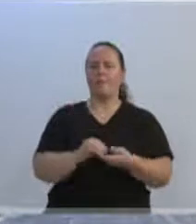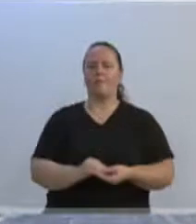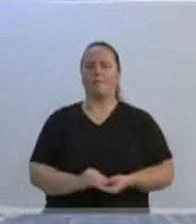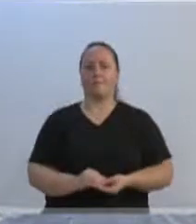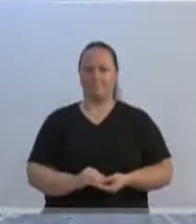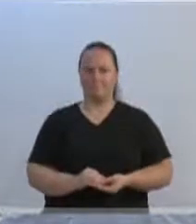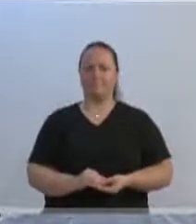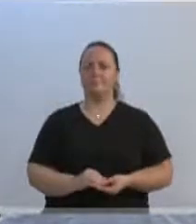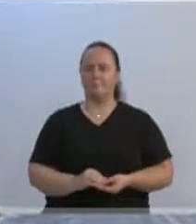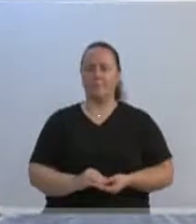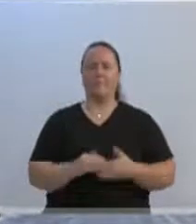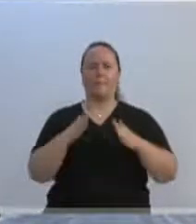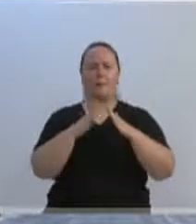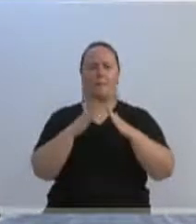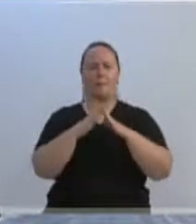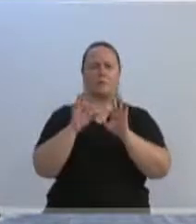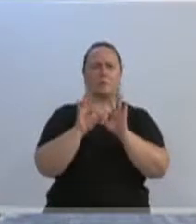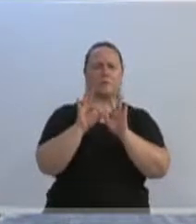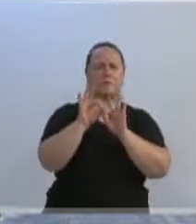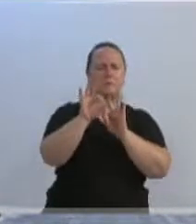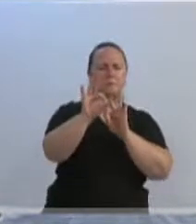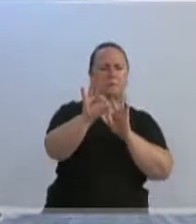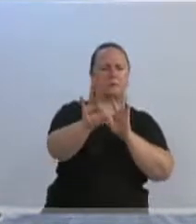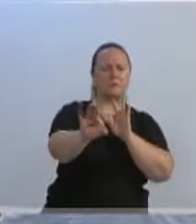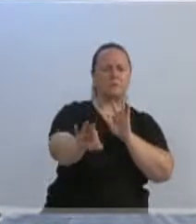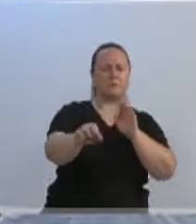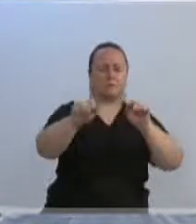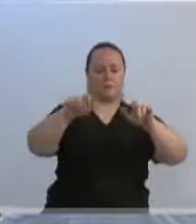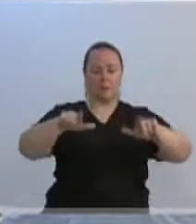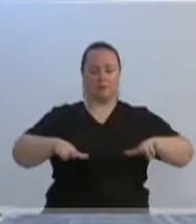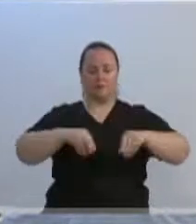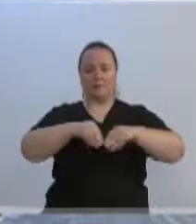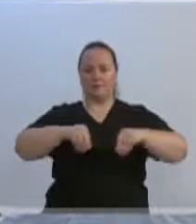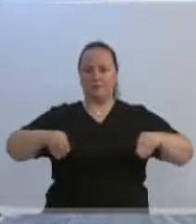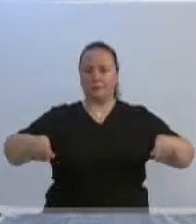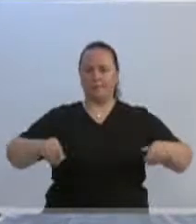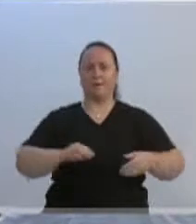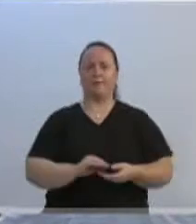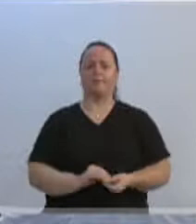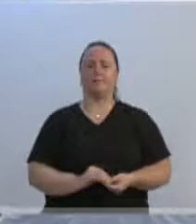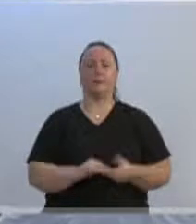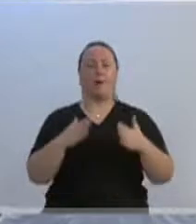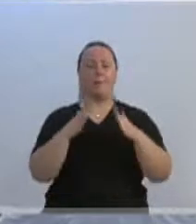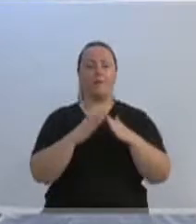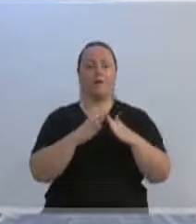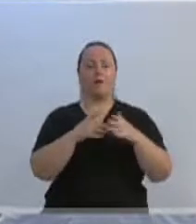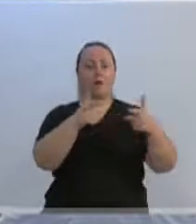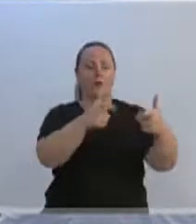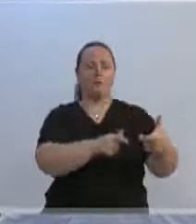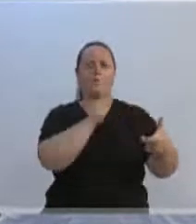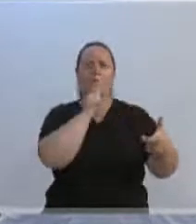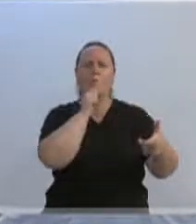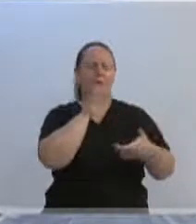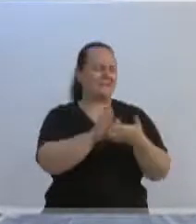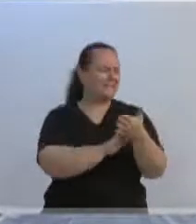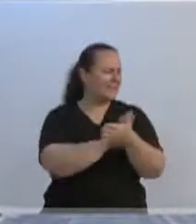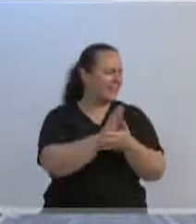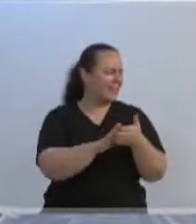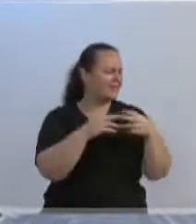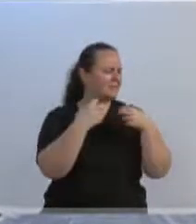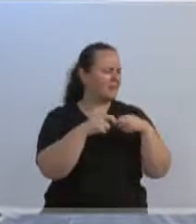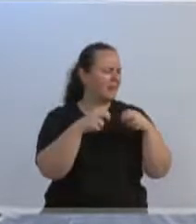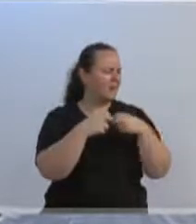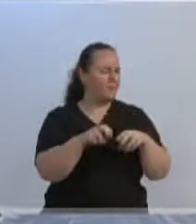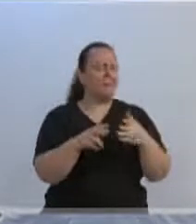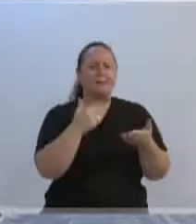no final do loteamento daquele que vive num recanto onde não tem nem mesmo ônibus nem mesmo condições de